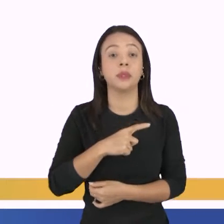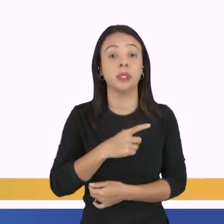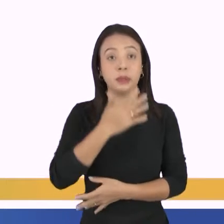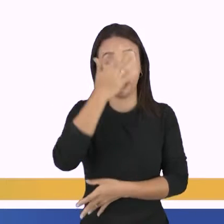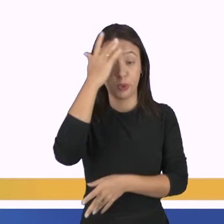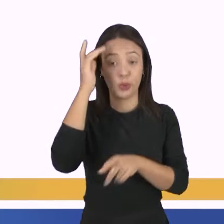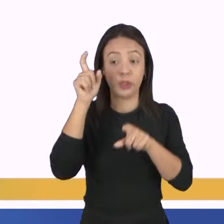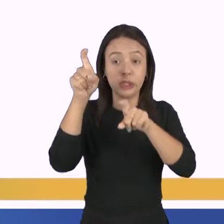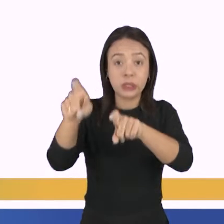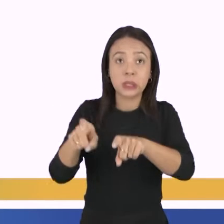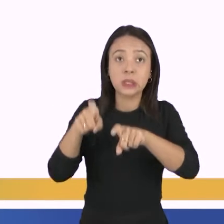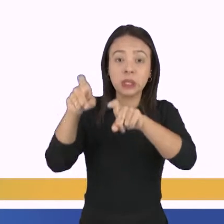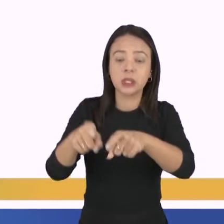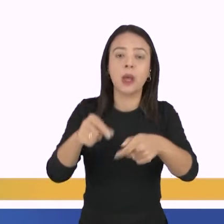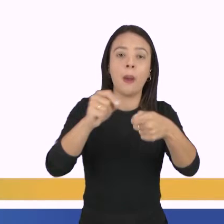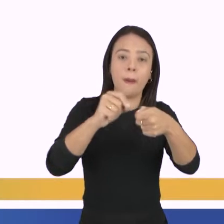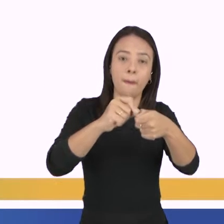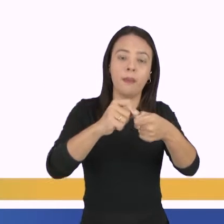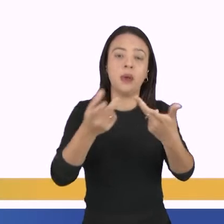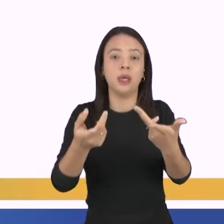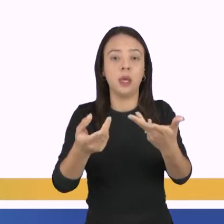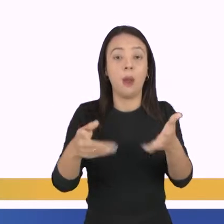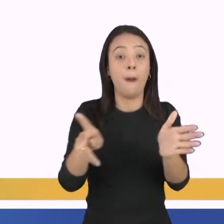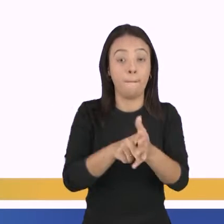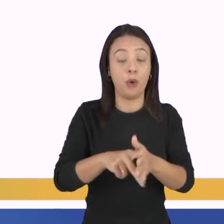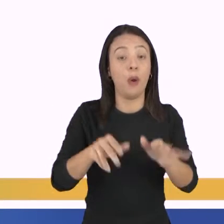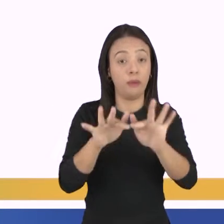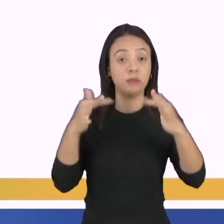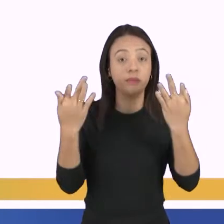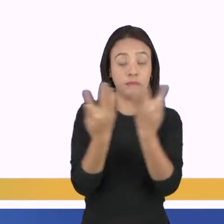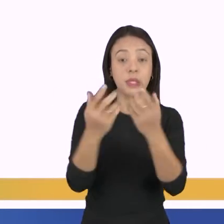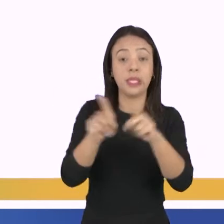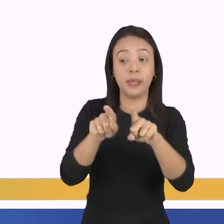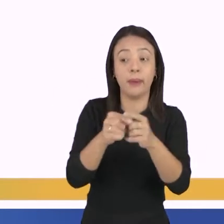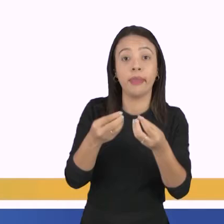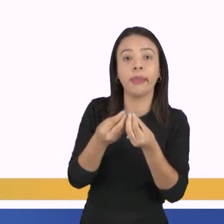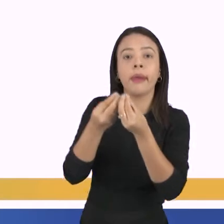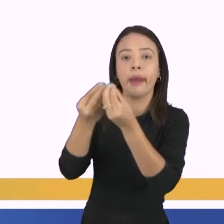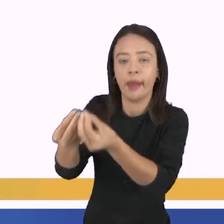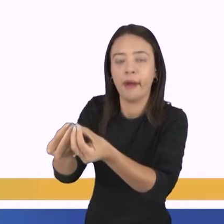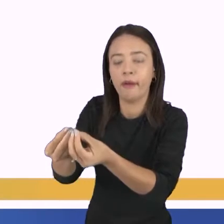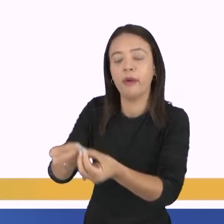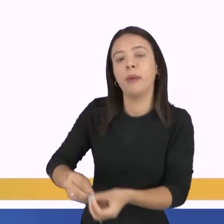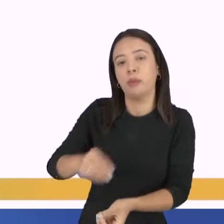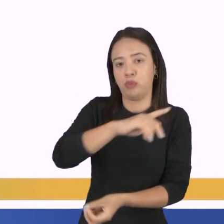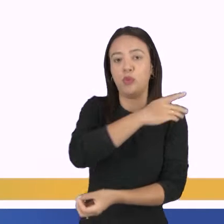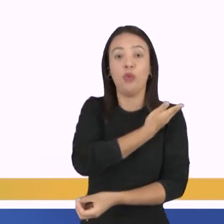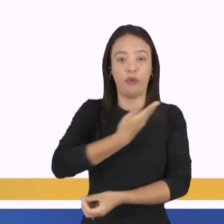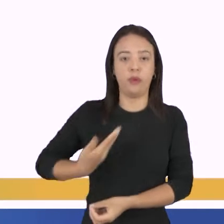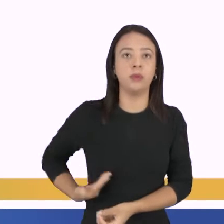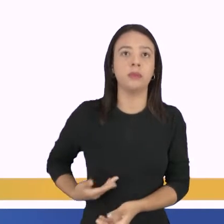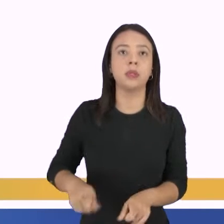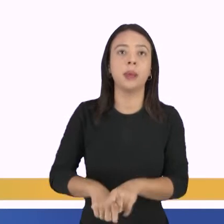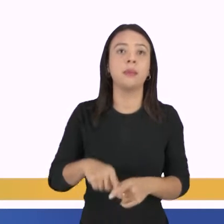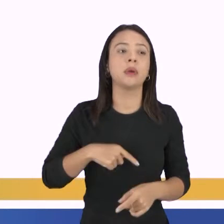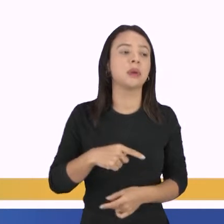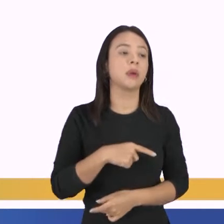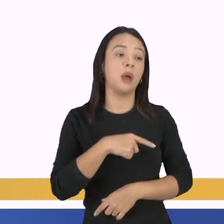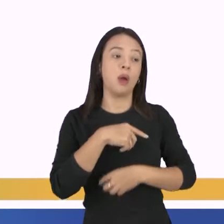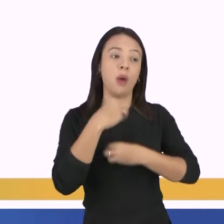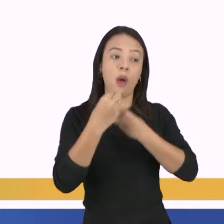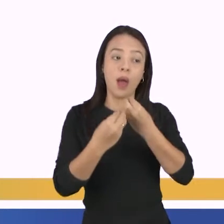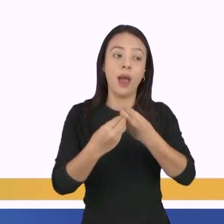o governante e outra parte para a sua família. A religião era politeísta, tá? Com ligação com os astros e com a